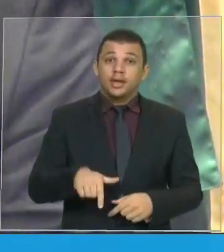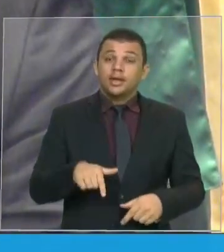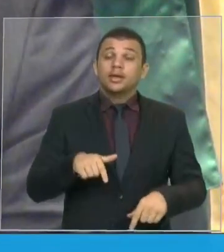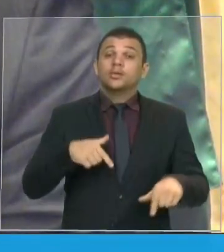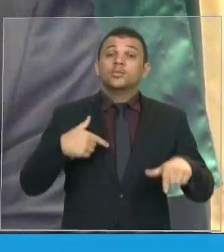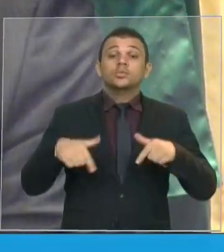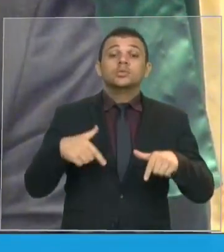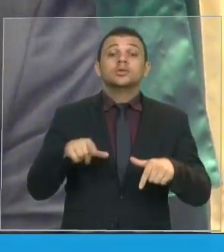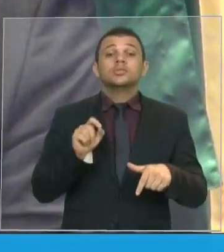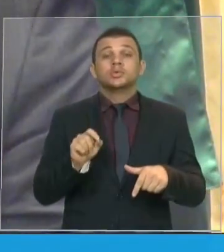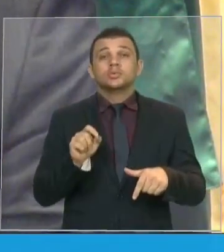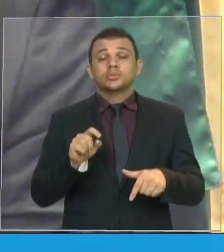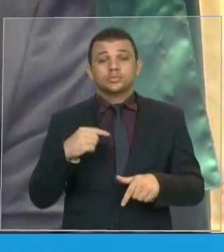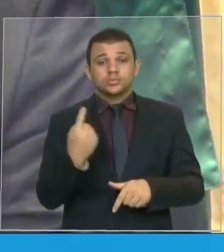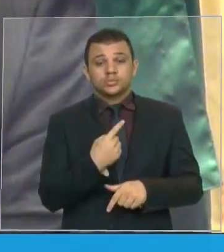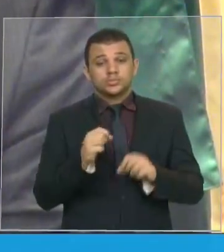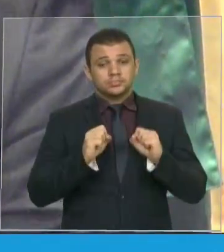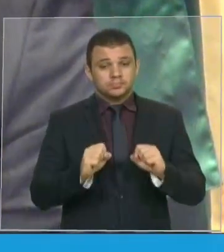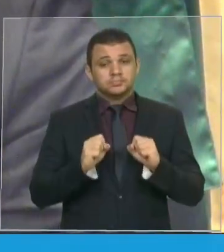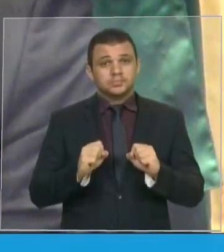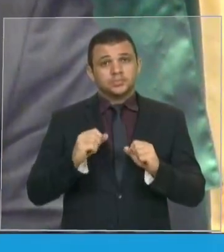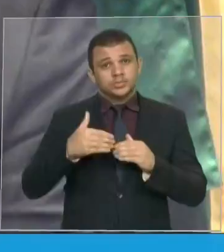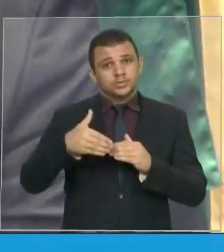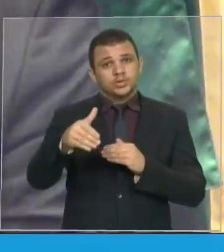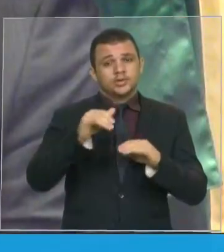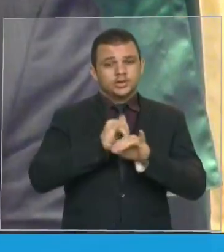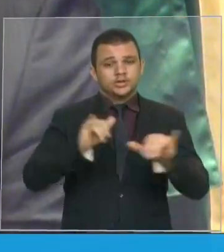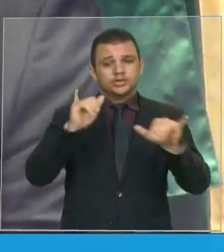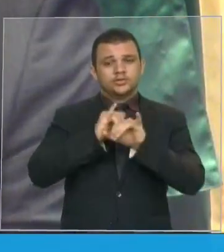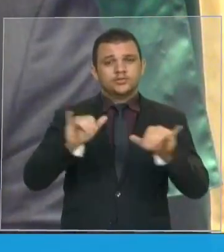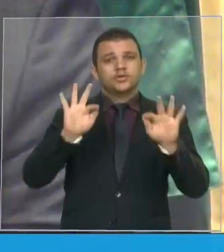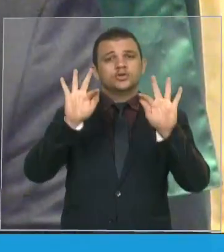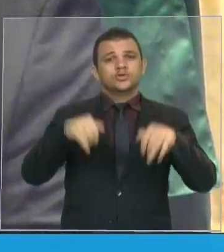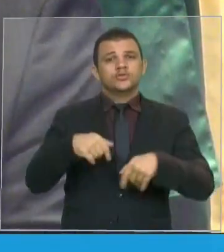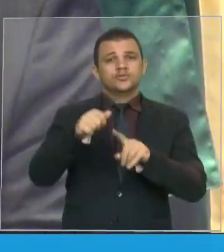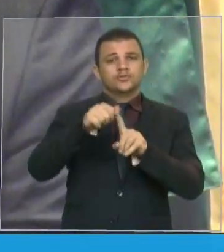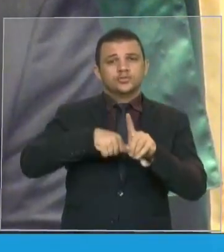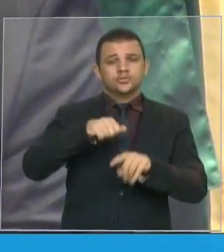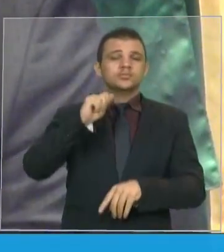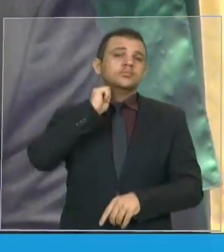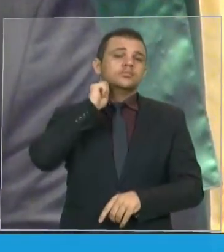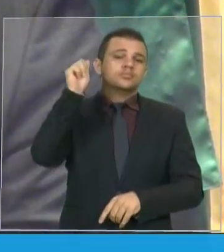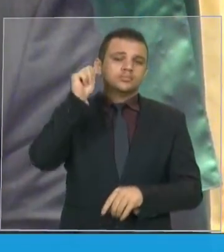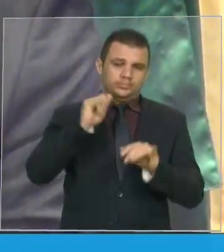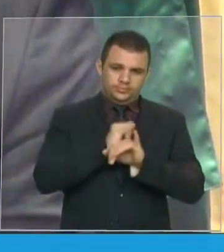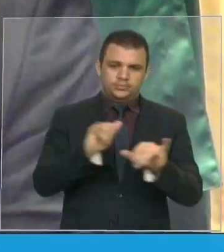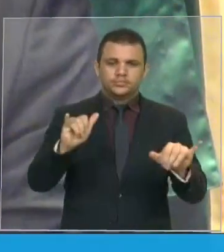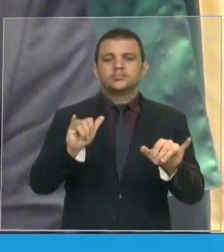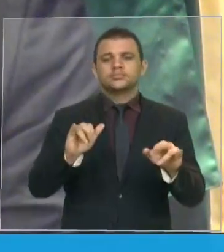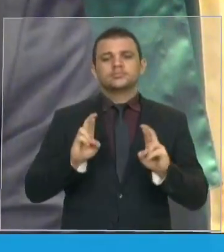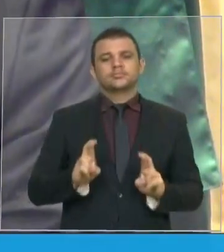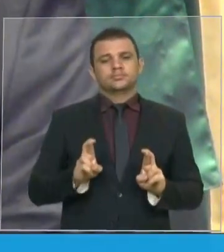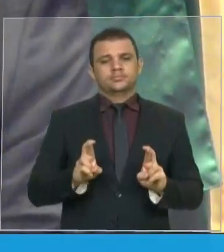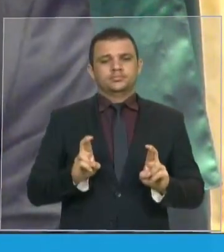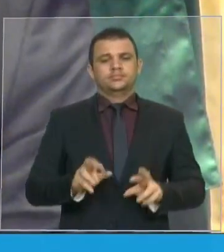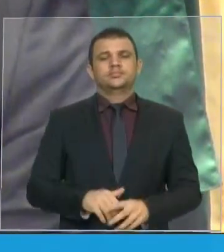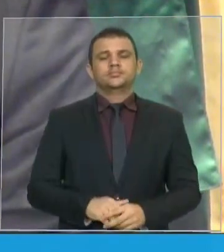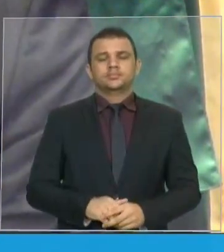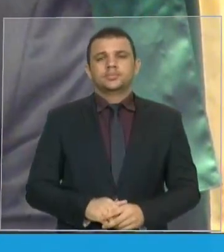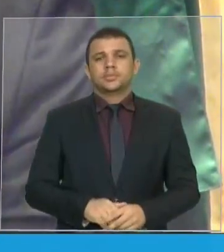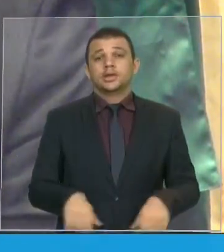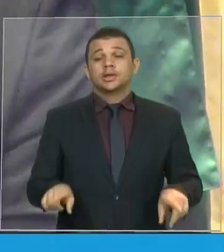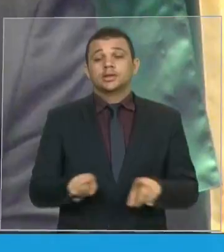possivelmente, divulgar já no final de abril. Essa é a expectativa. Um